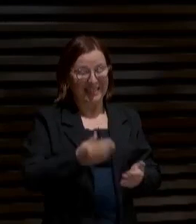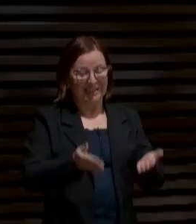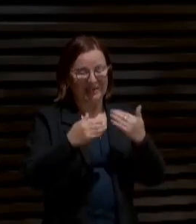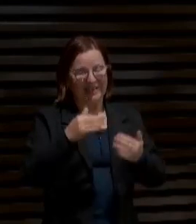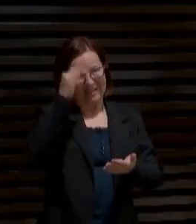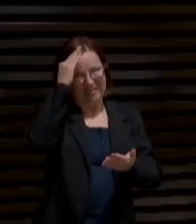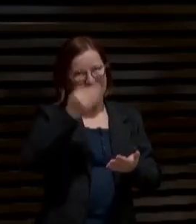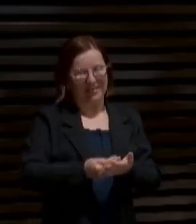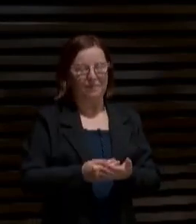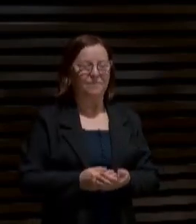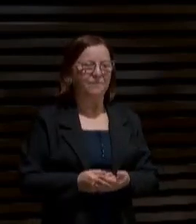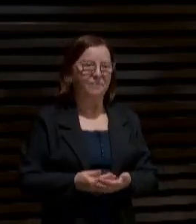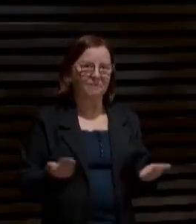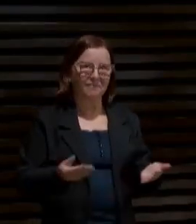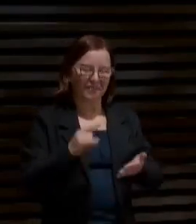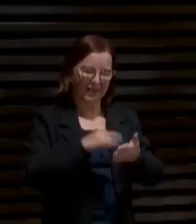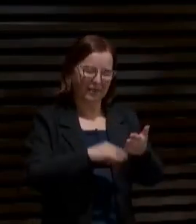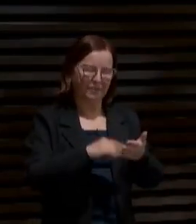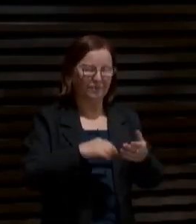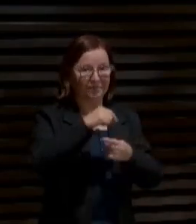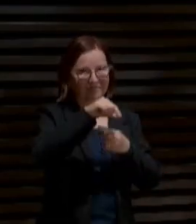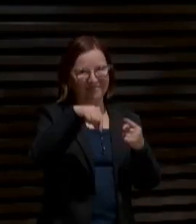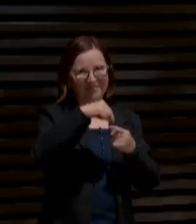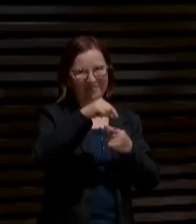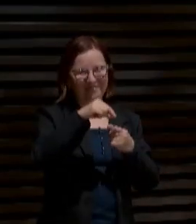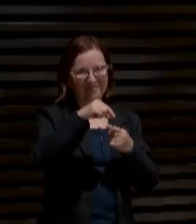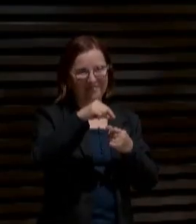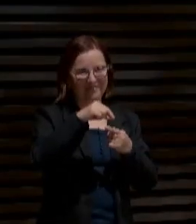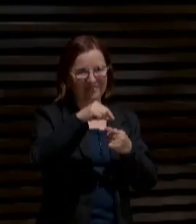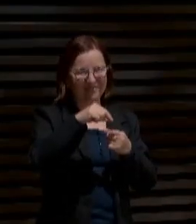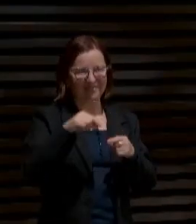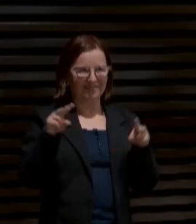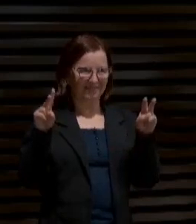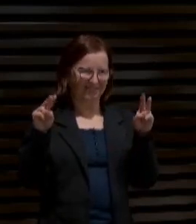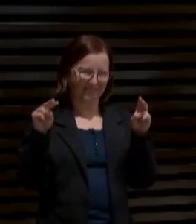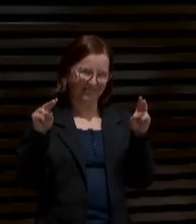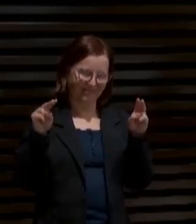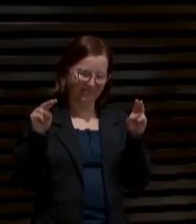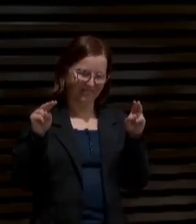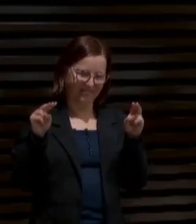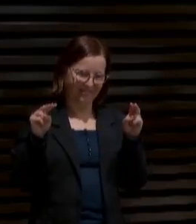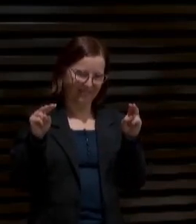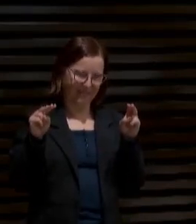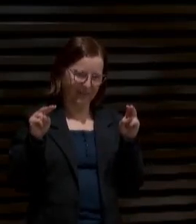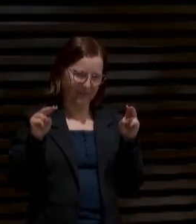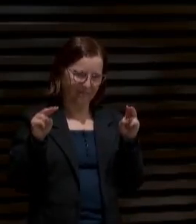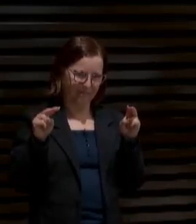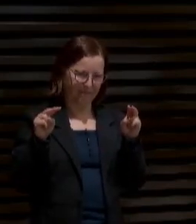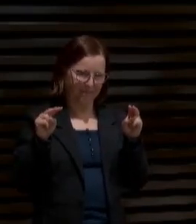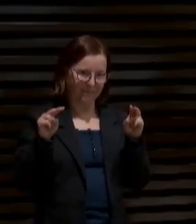então vamos o boletim santidade é um tema que permeia